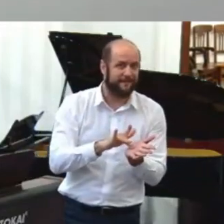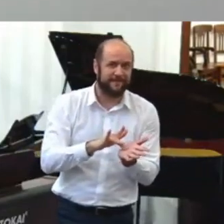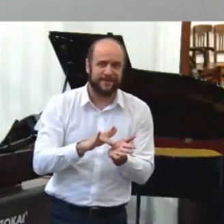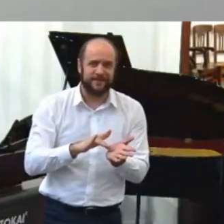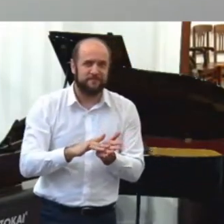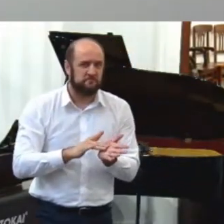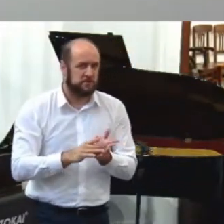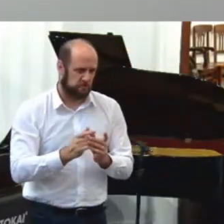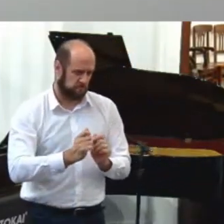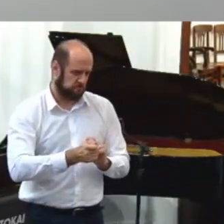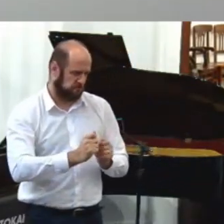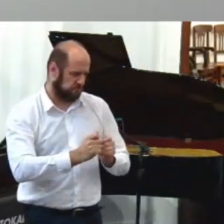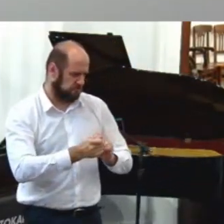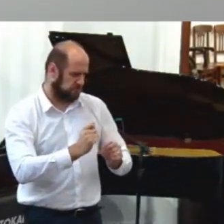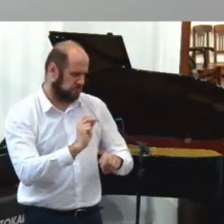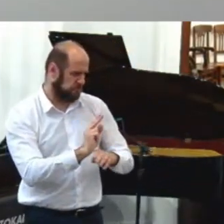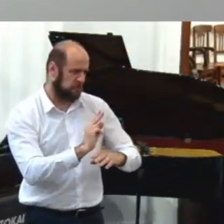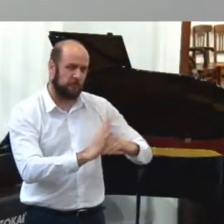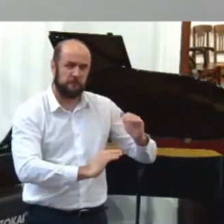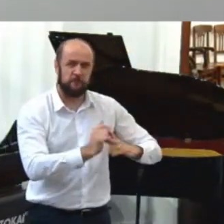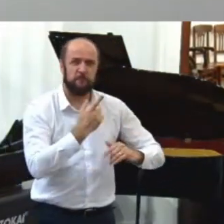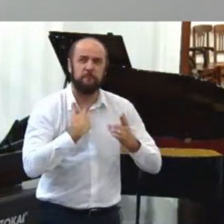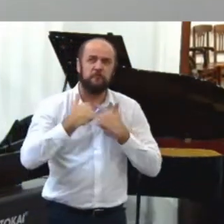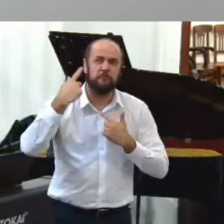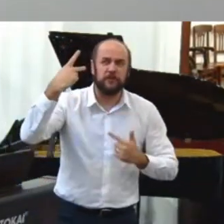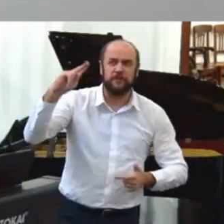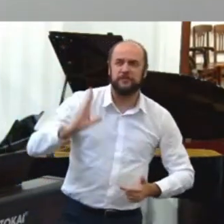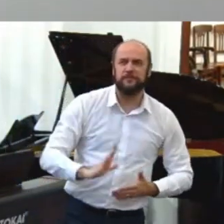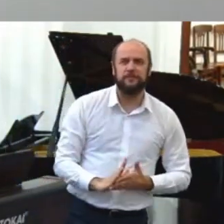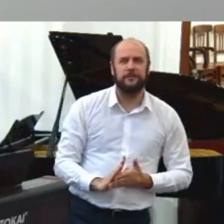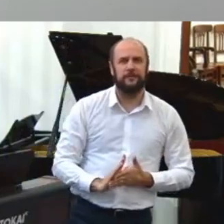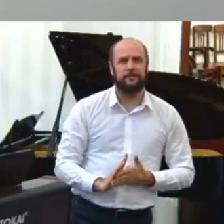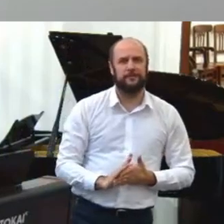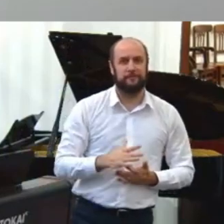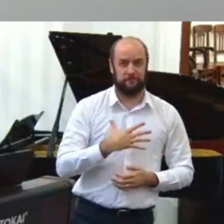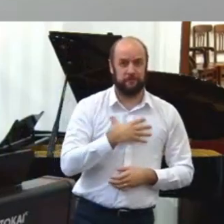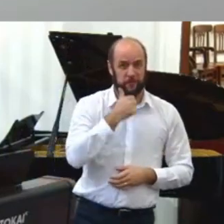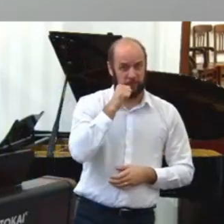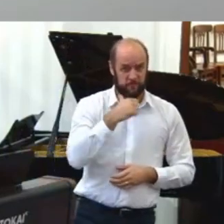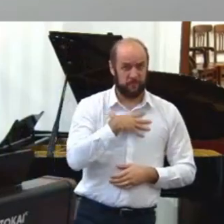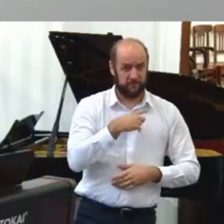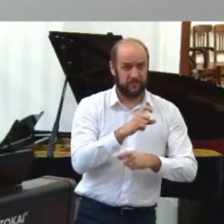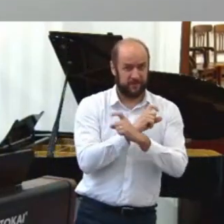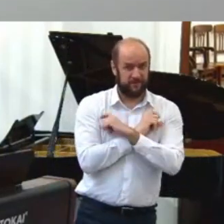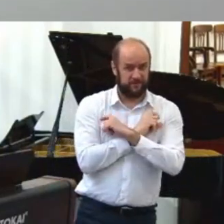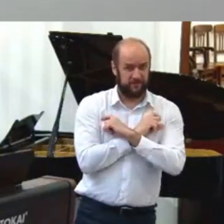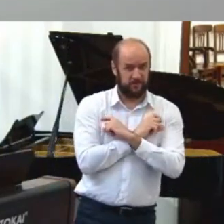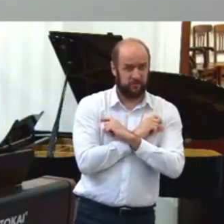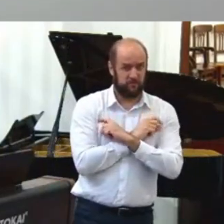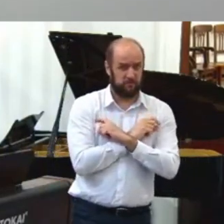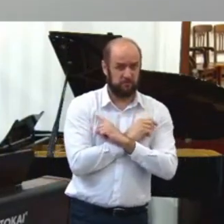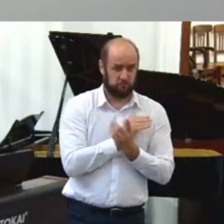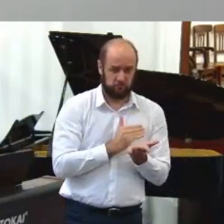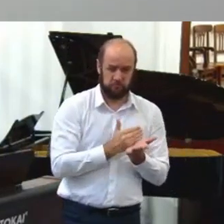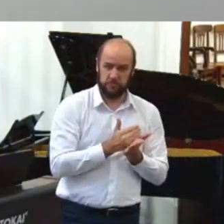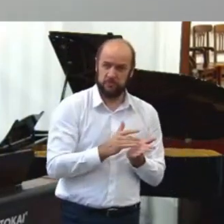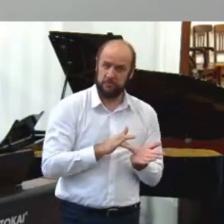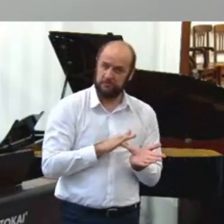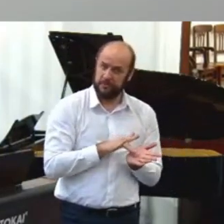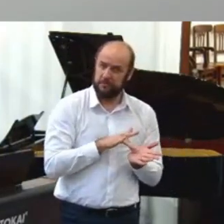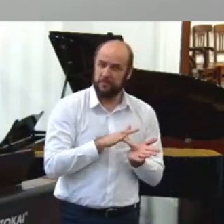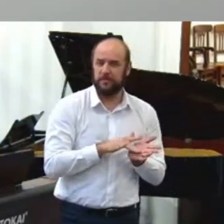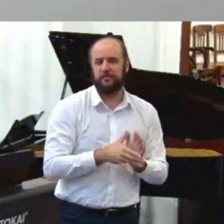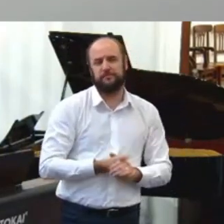seu povo para cumprir os seus propósitos soberanos. E a filha de Faraó era uma inimiga. Então